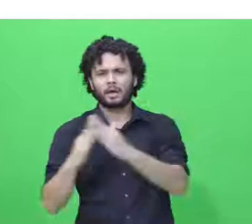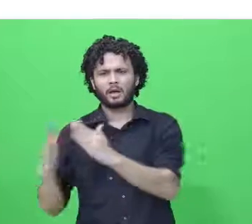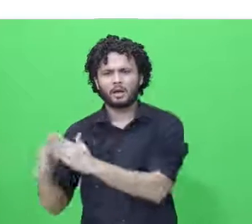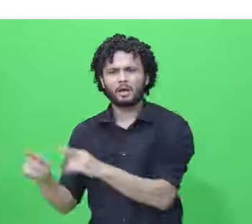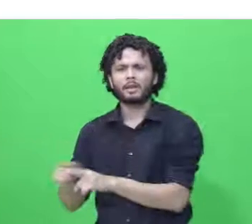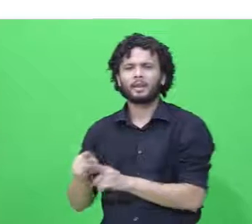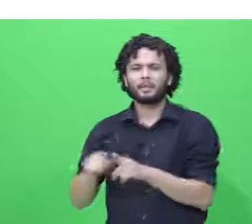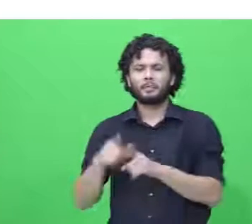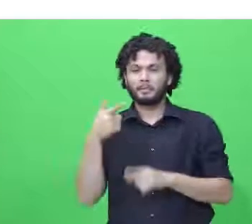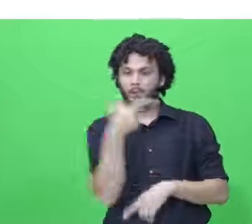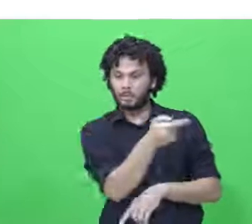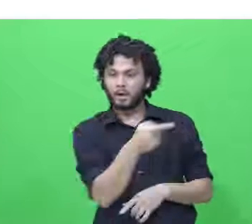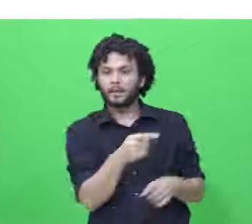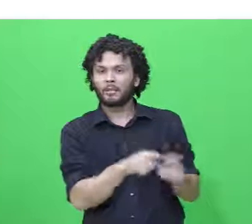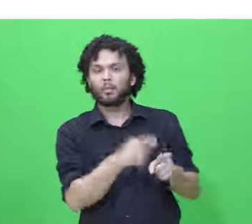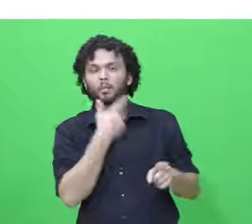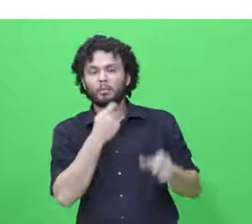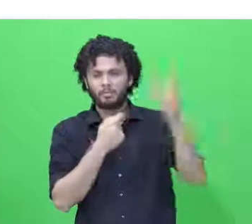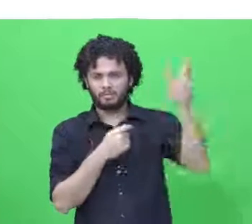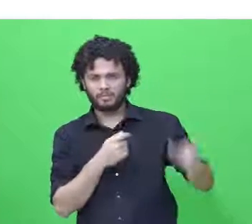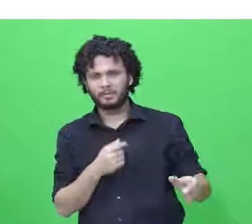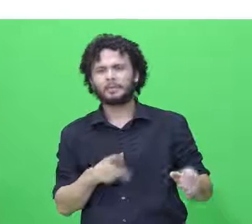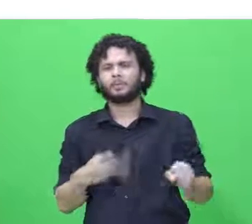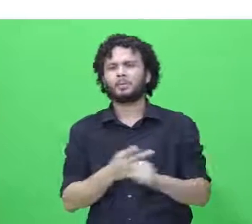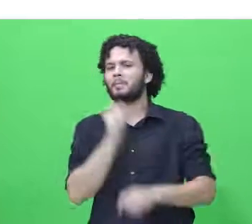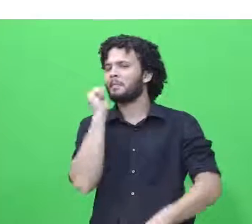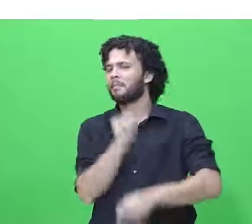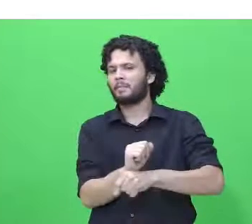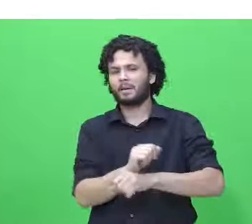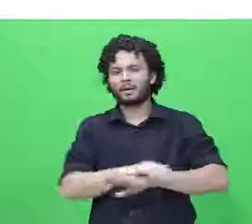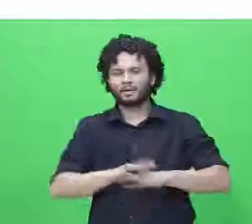presidente e liquidariam então a democracia.